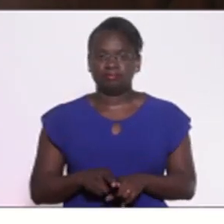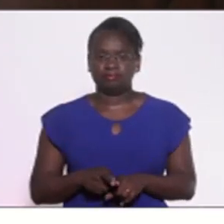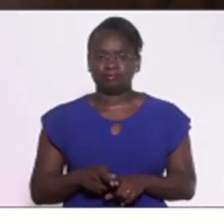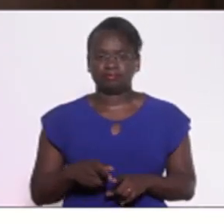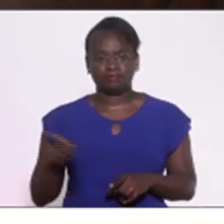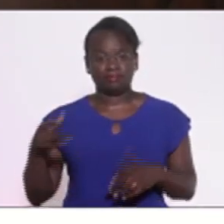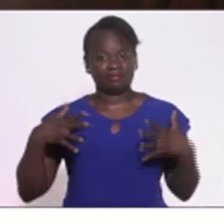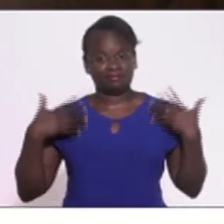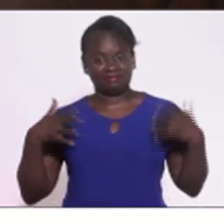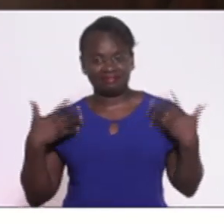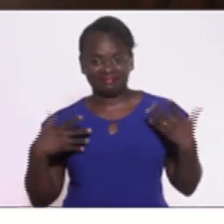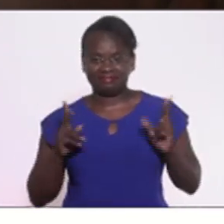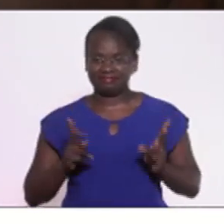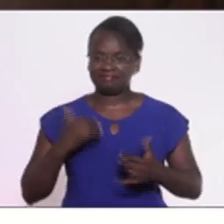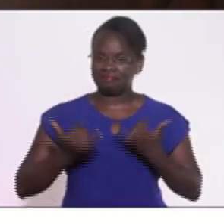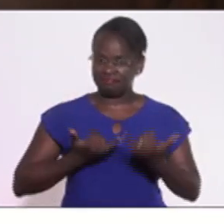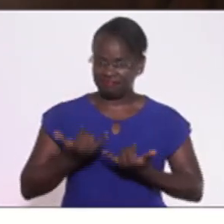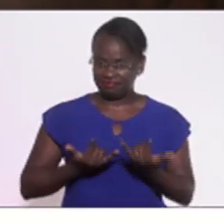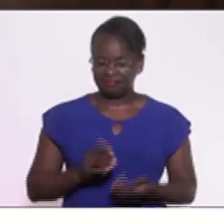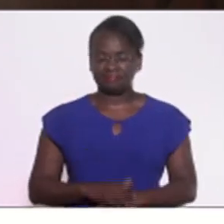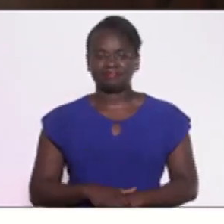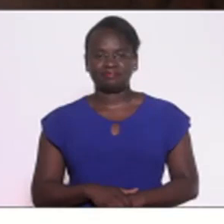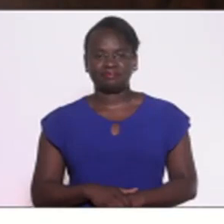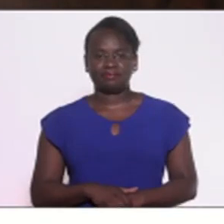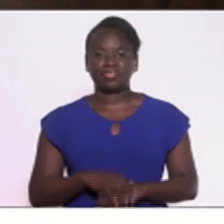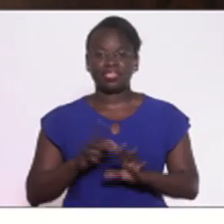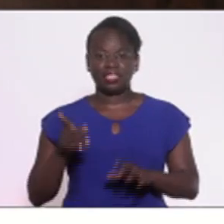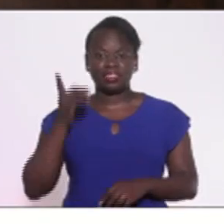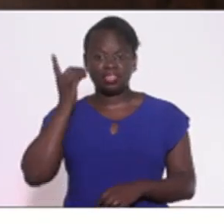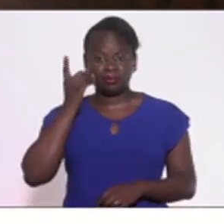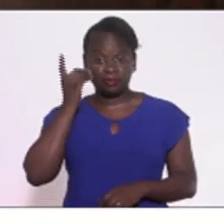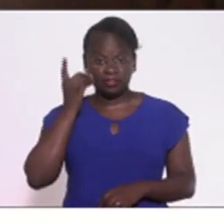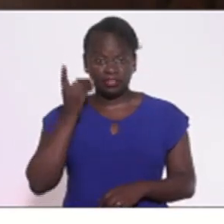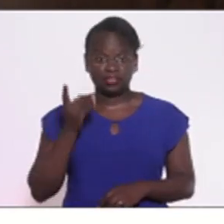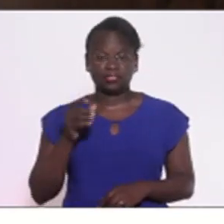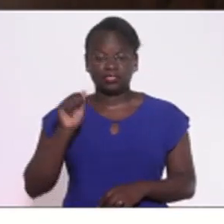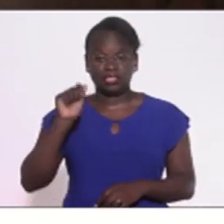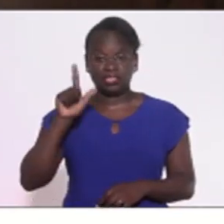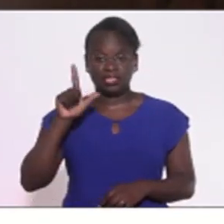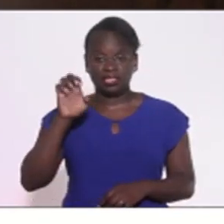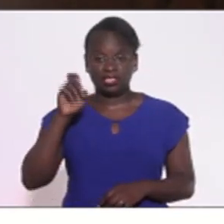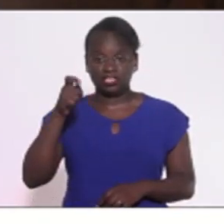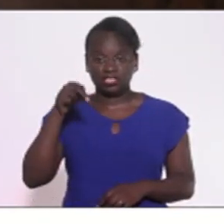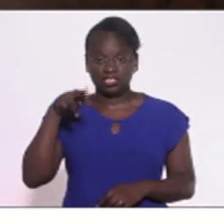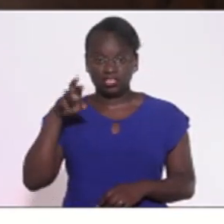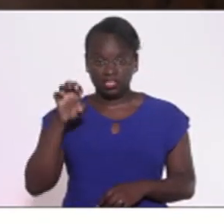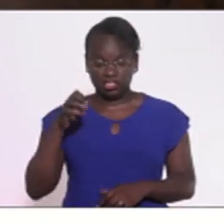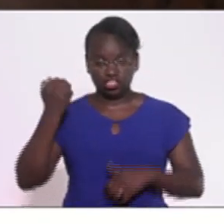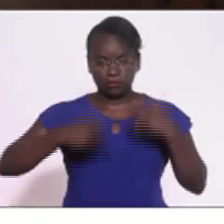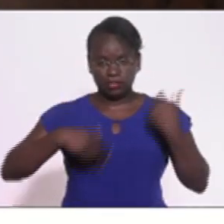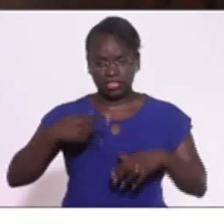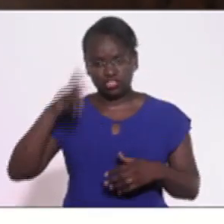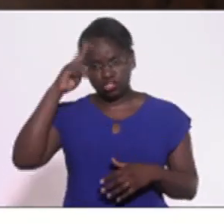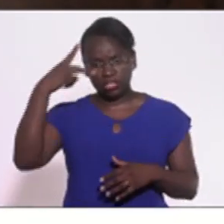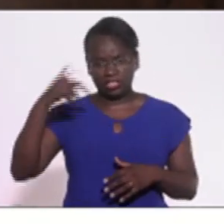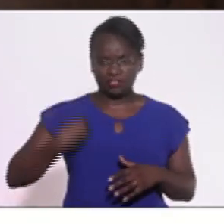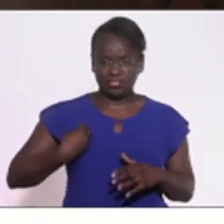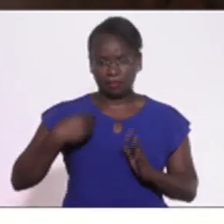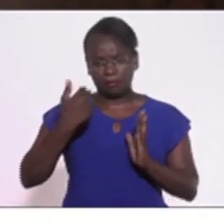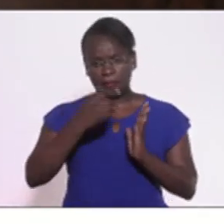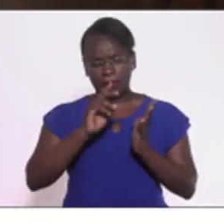é alegre e está sempre brincando. Um deputado Alexandre Knoclop lia o currículo